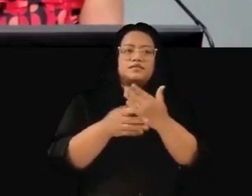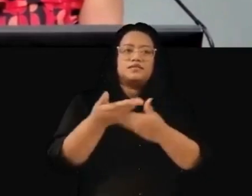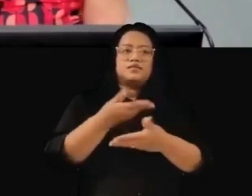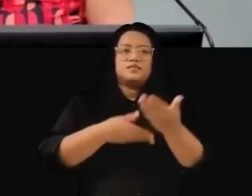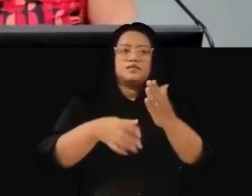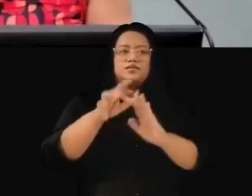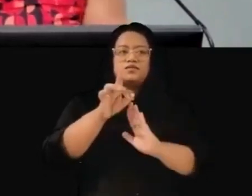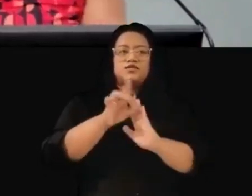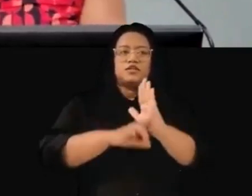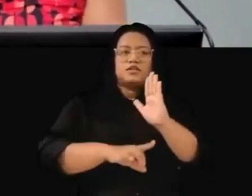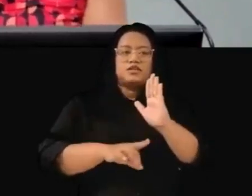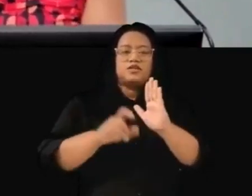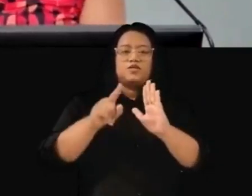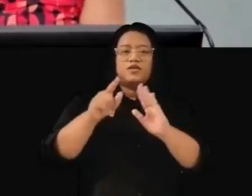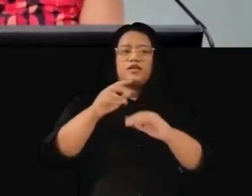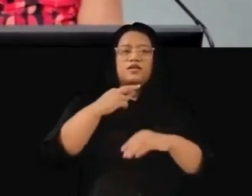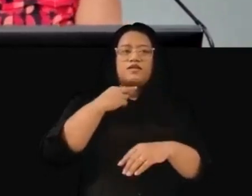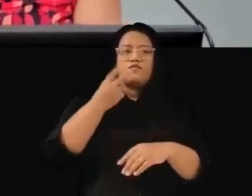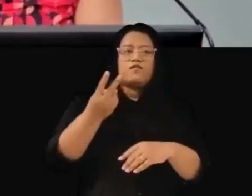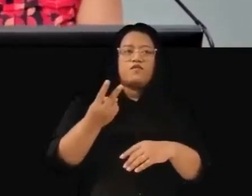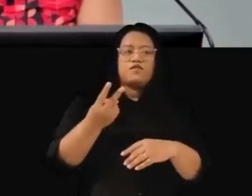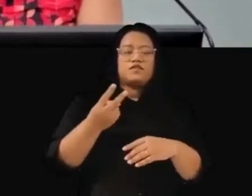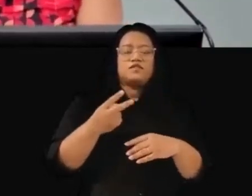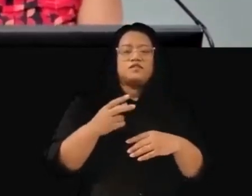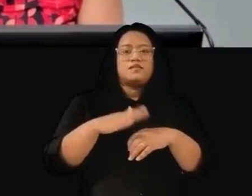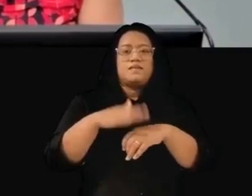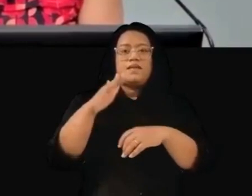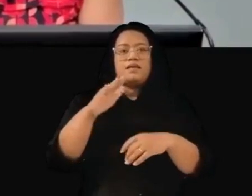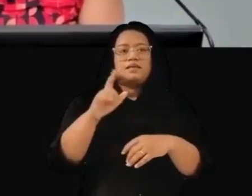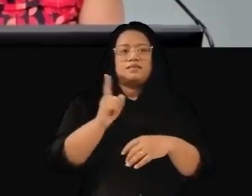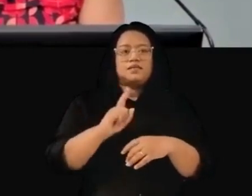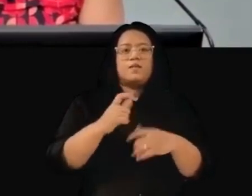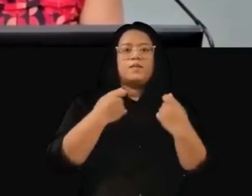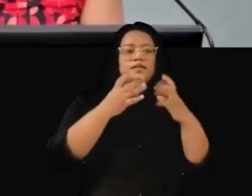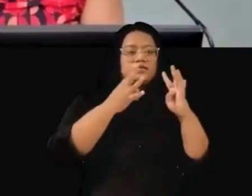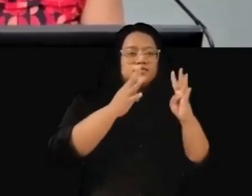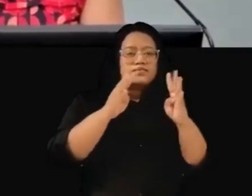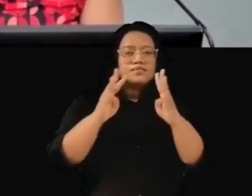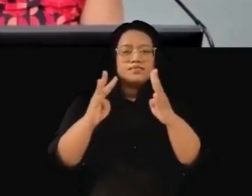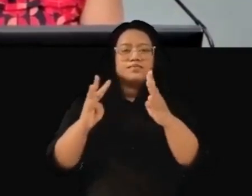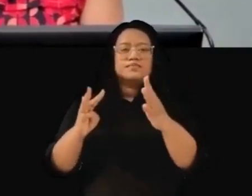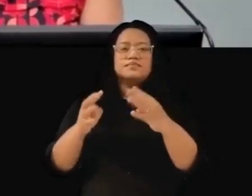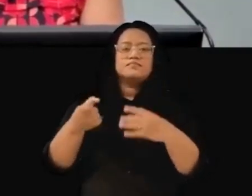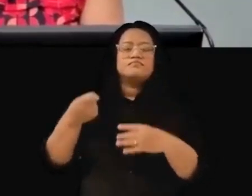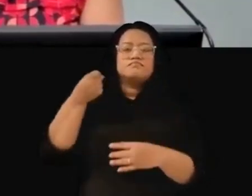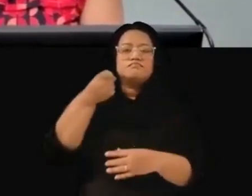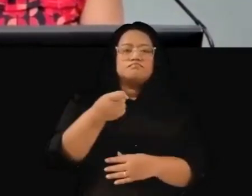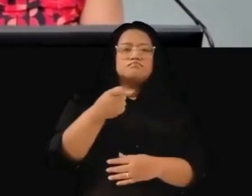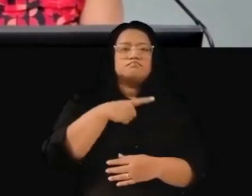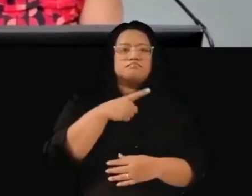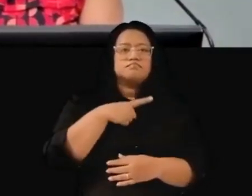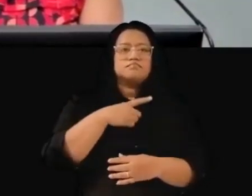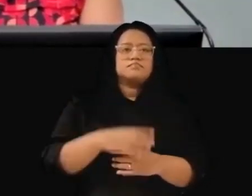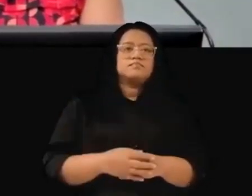direito, dar mais voz para um segmento, né? Você tem que às vezes ouvir todas as vozes que estão presentes lá. Mas